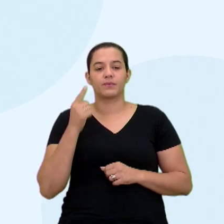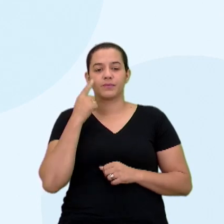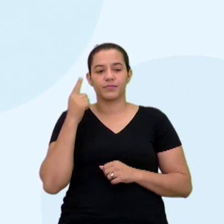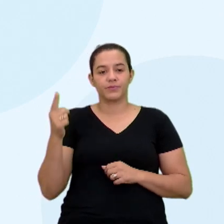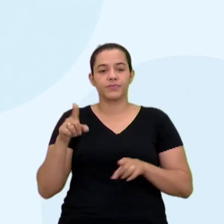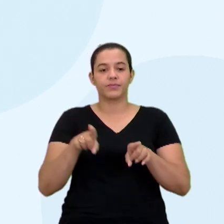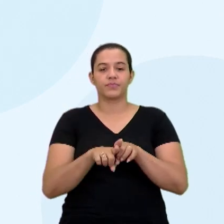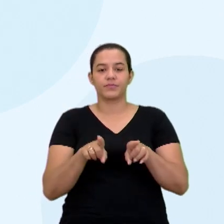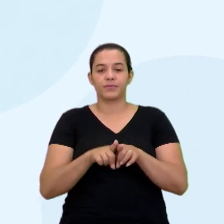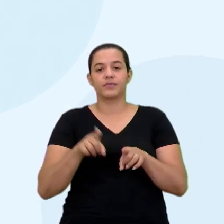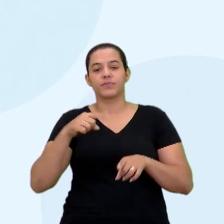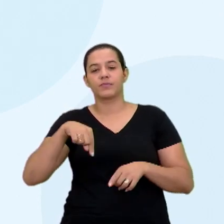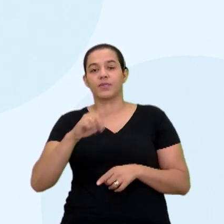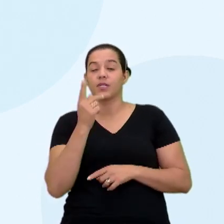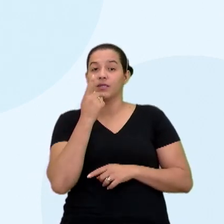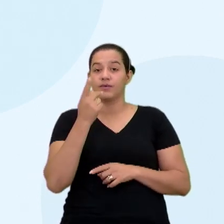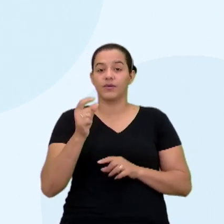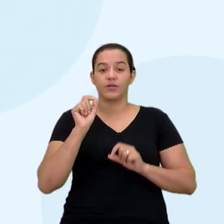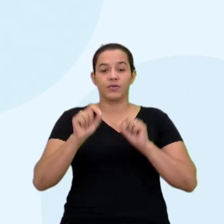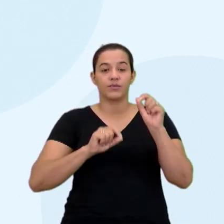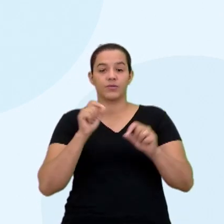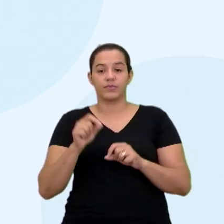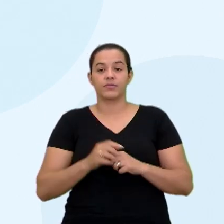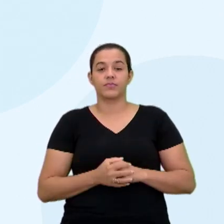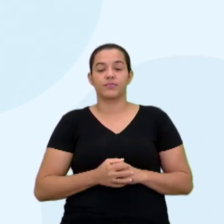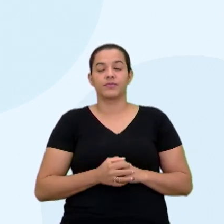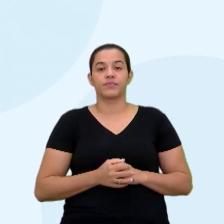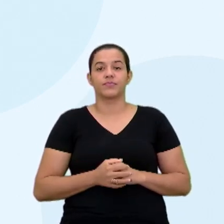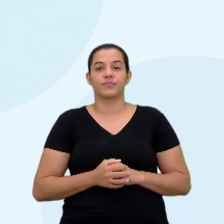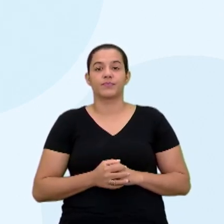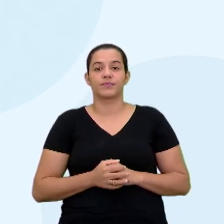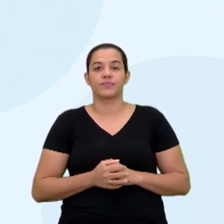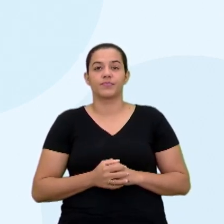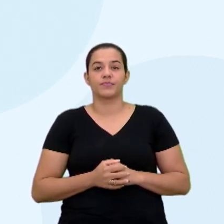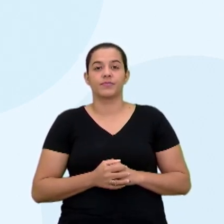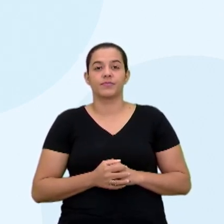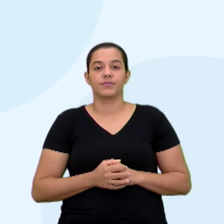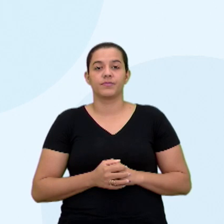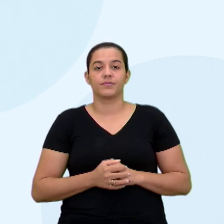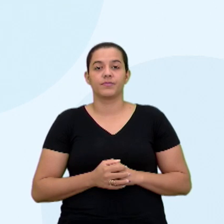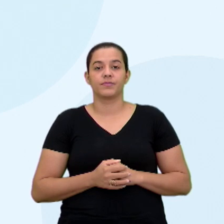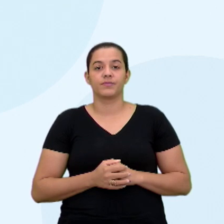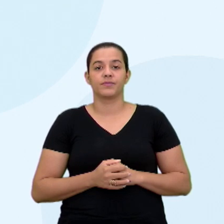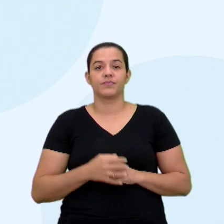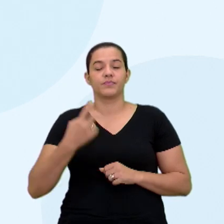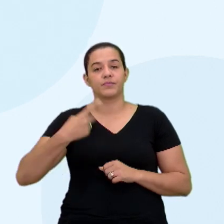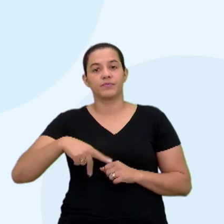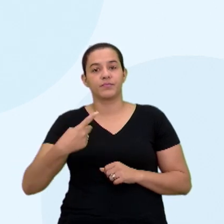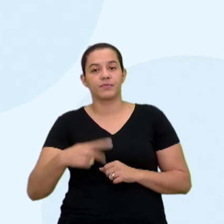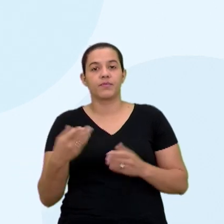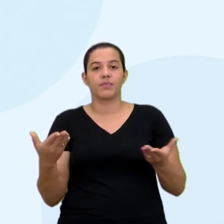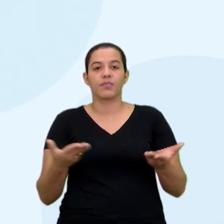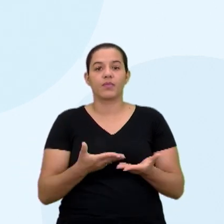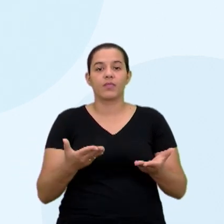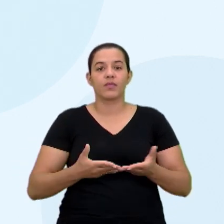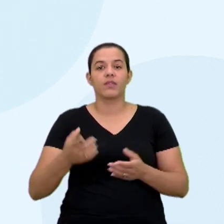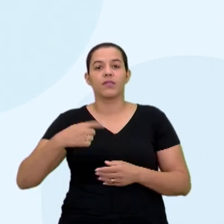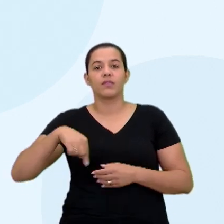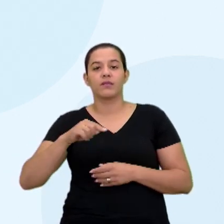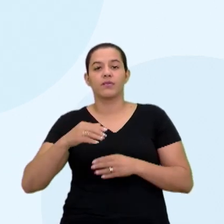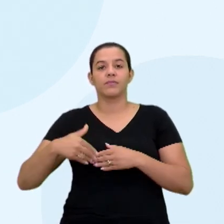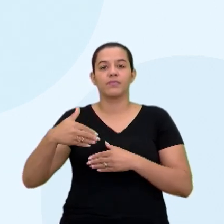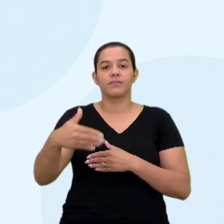ele fala, né, nas entrevistas que ele deu agora, depois de já mais